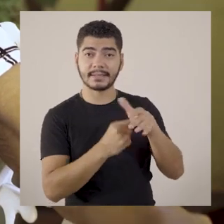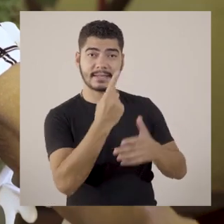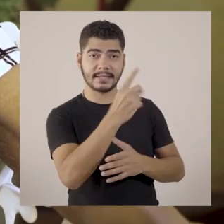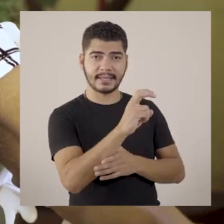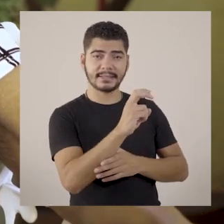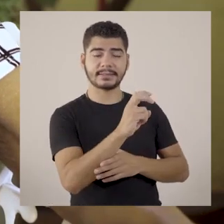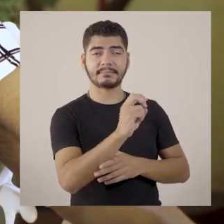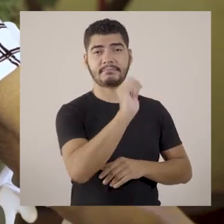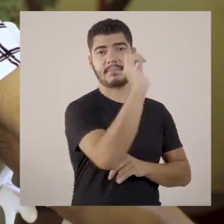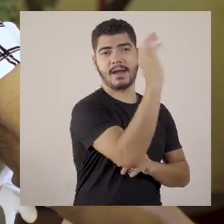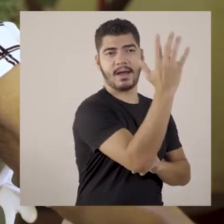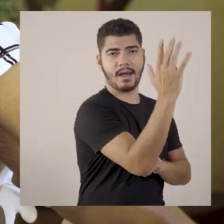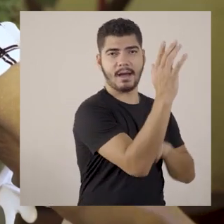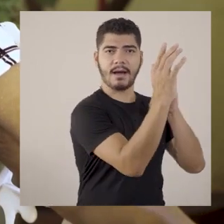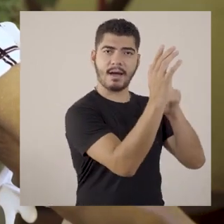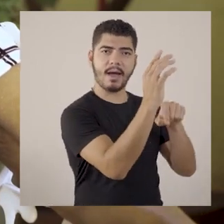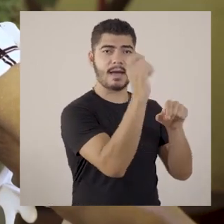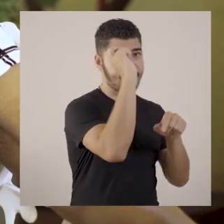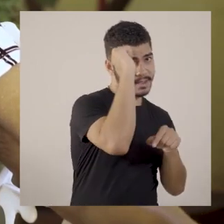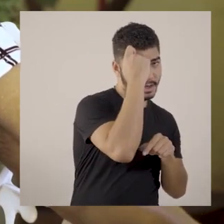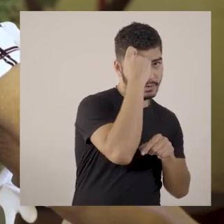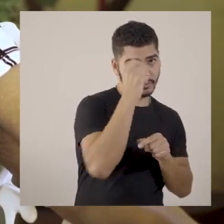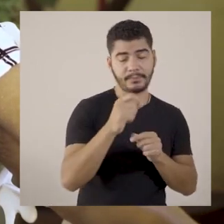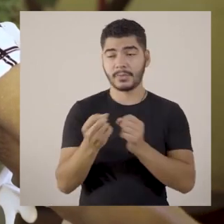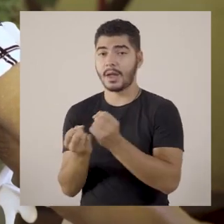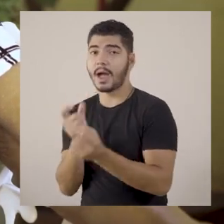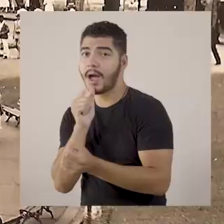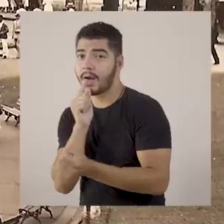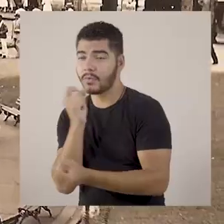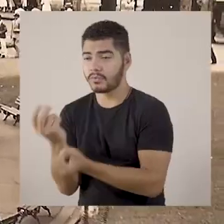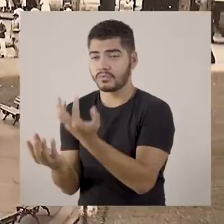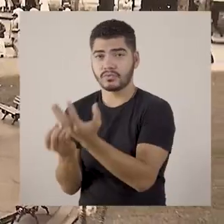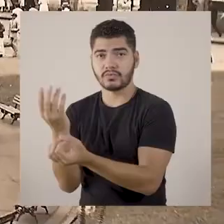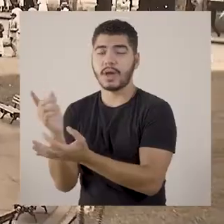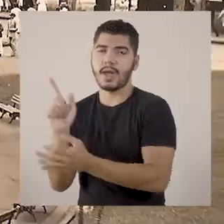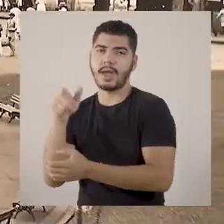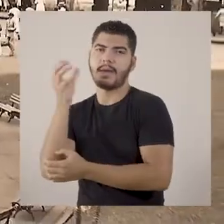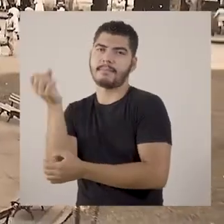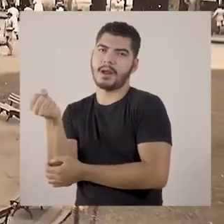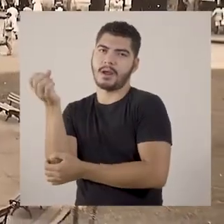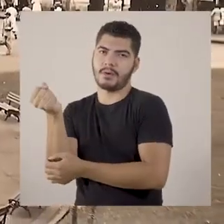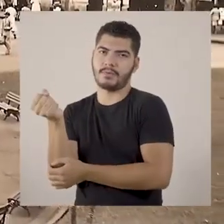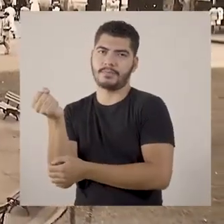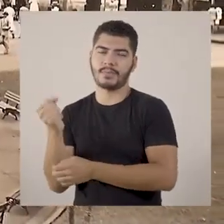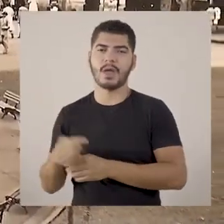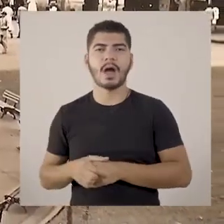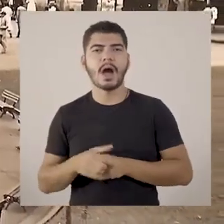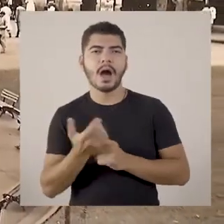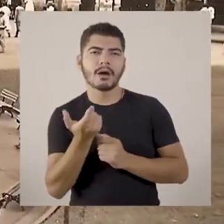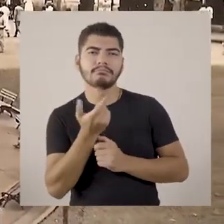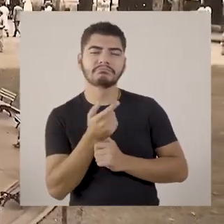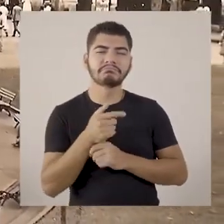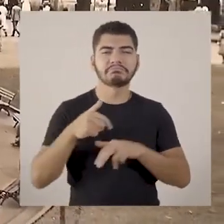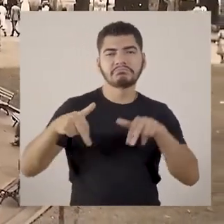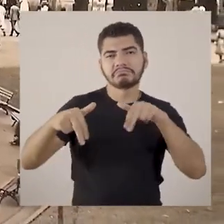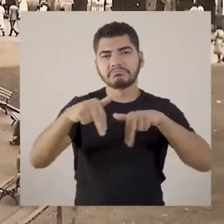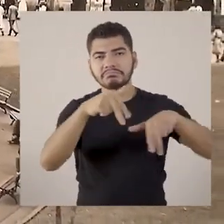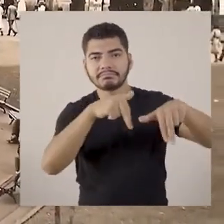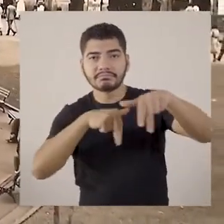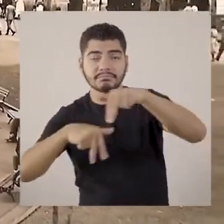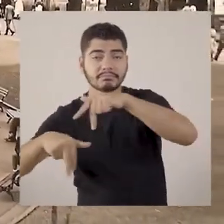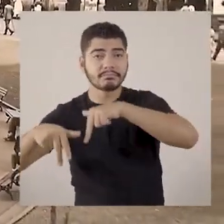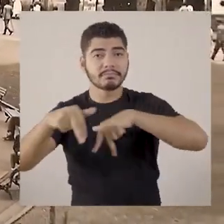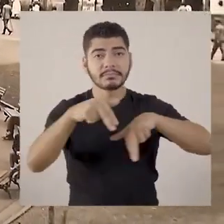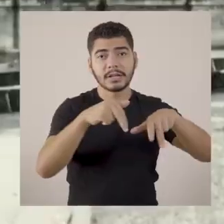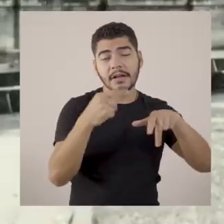figueira eram só os negros, do lado da fonte eram os brancos que davam voz. Aí os rapazes ficavam assim e as mocinhas iam passando no